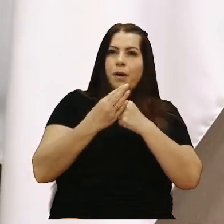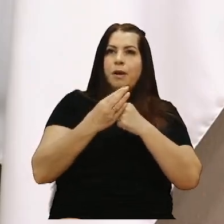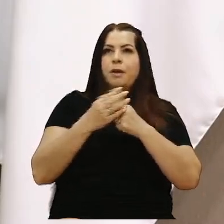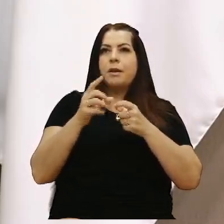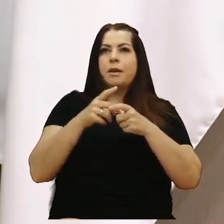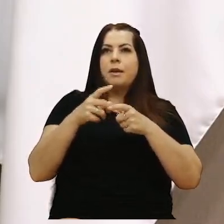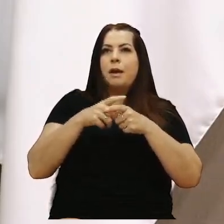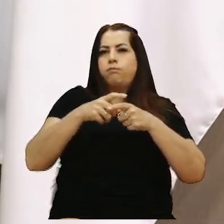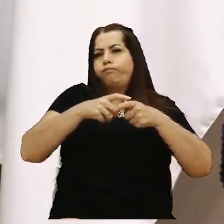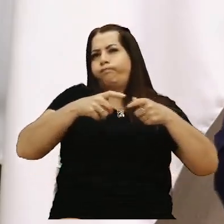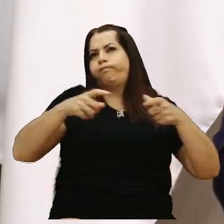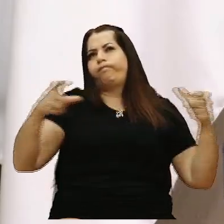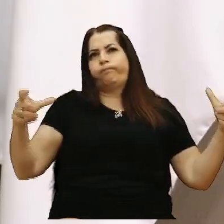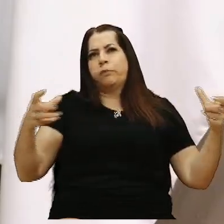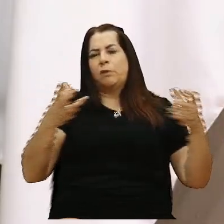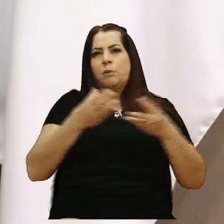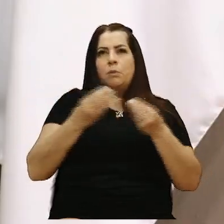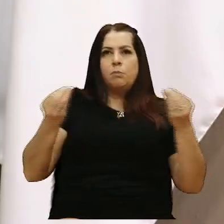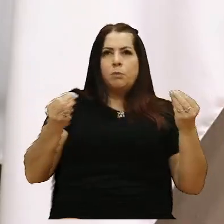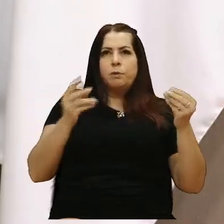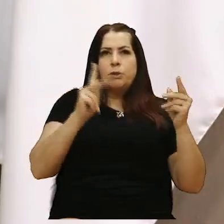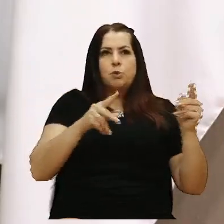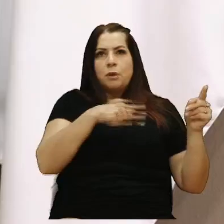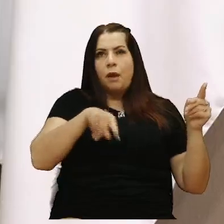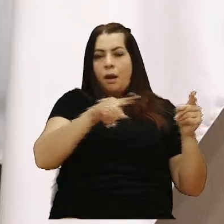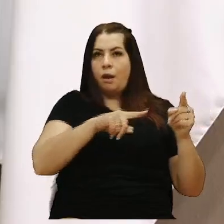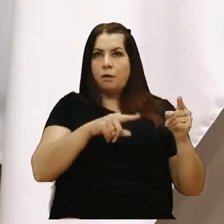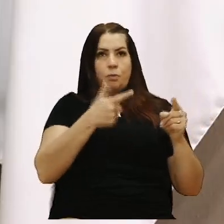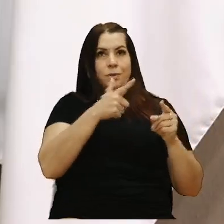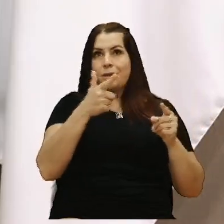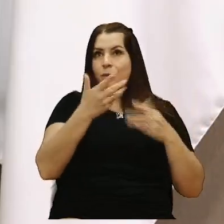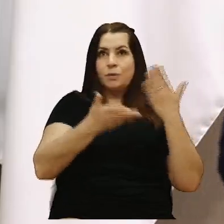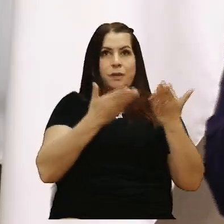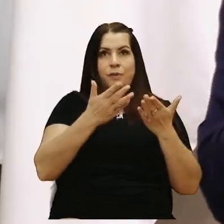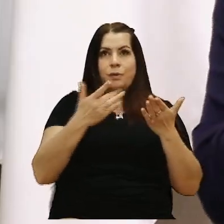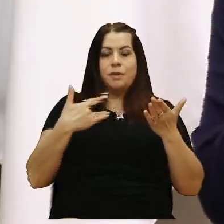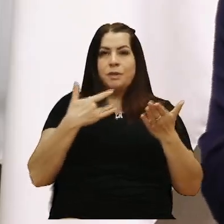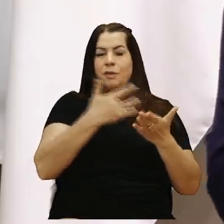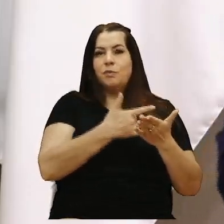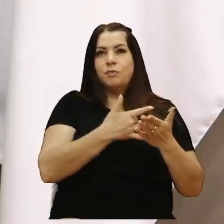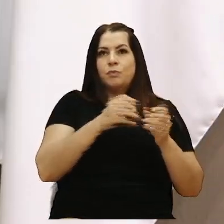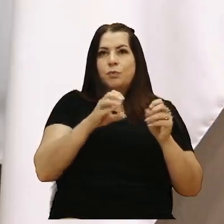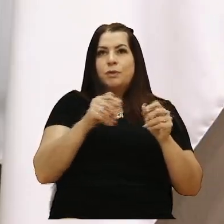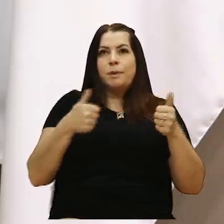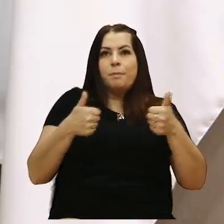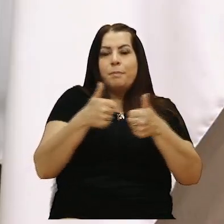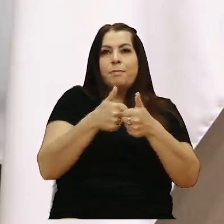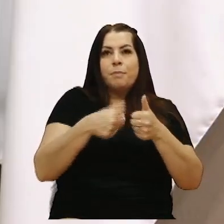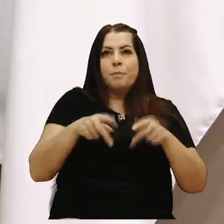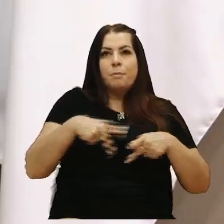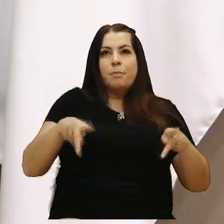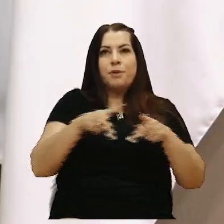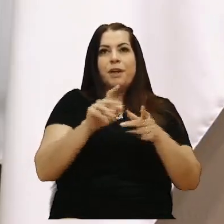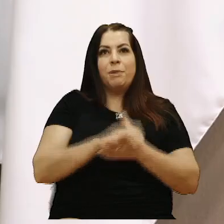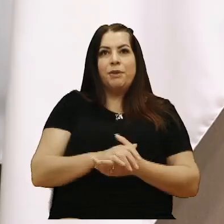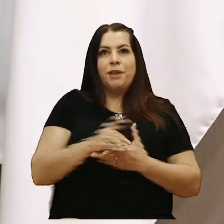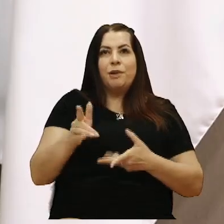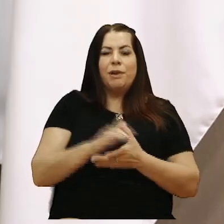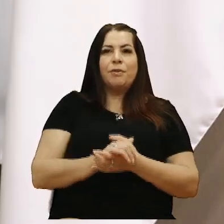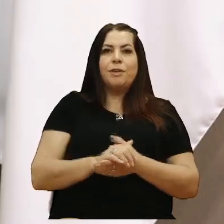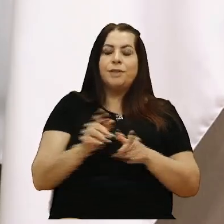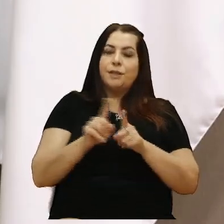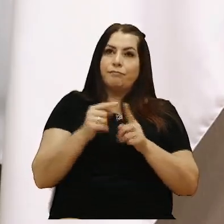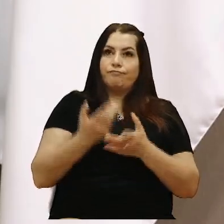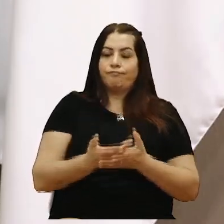aquela região é gigantesca, tem muita gente morando lá e não tem serviços de saúde, serviços de educação próximos daquela população. Fico pensando como